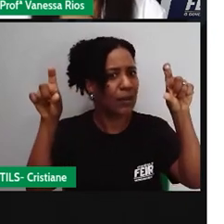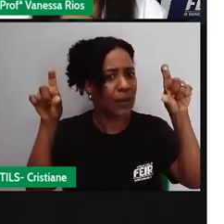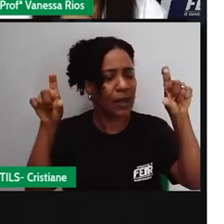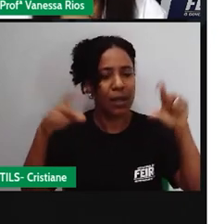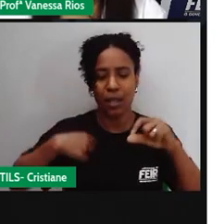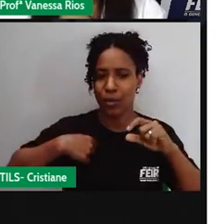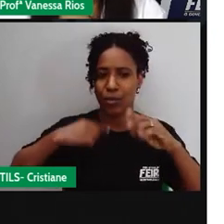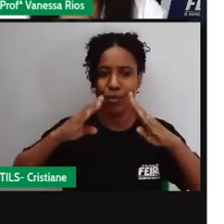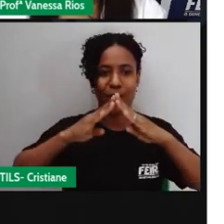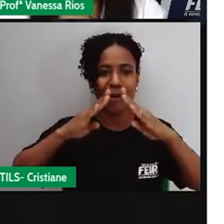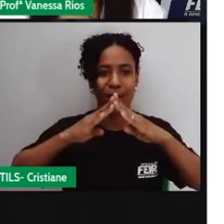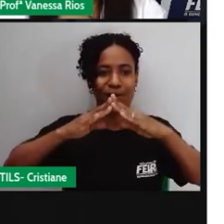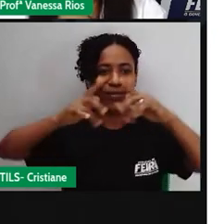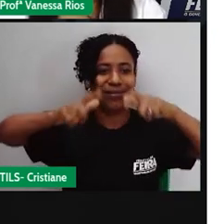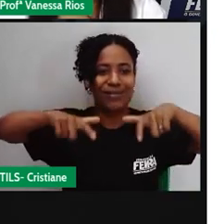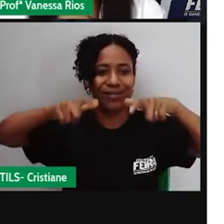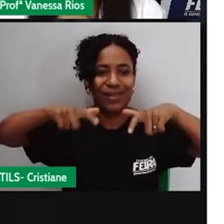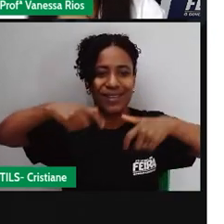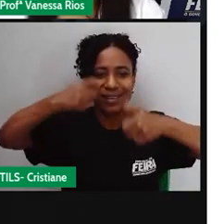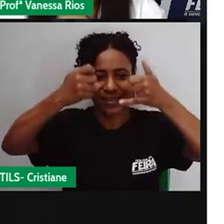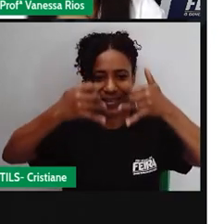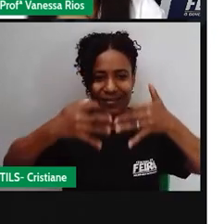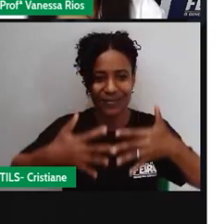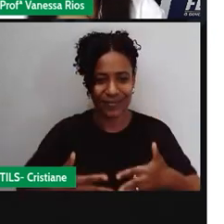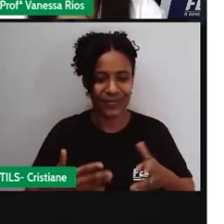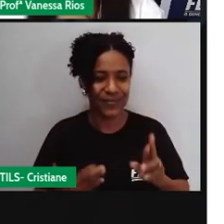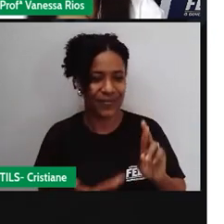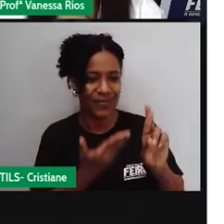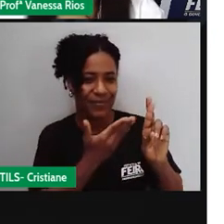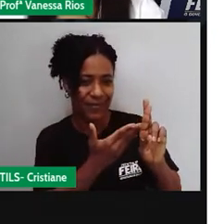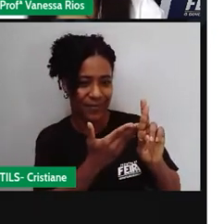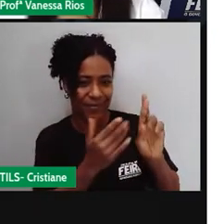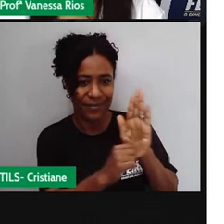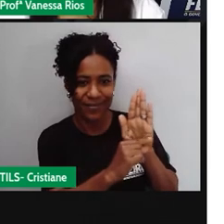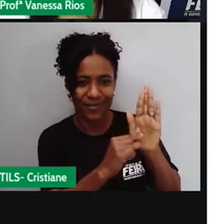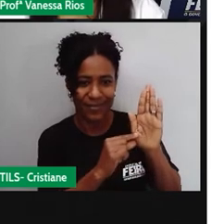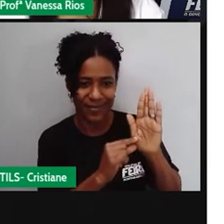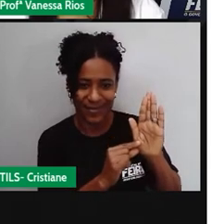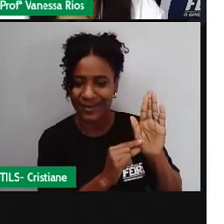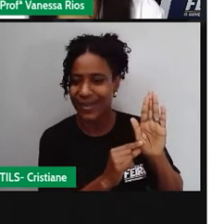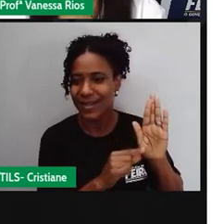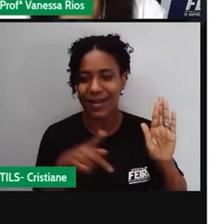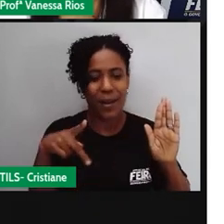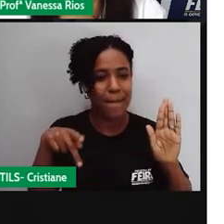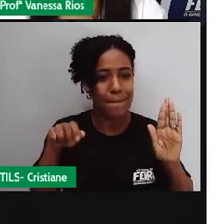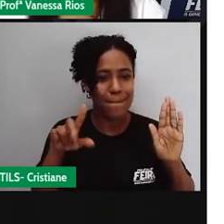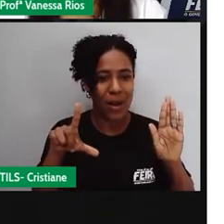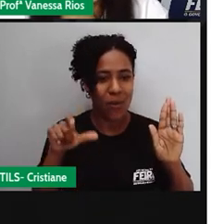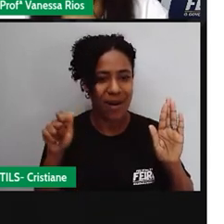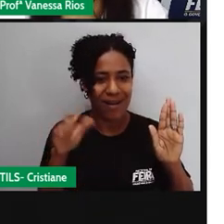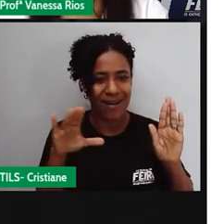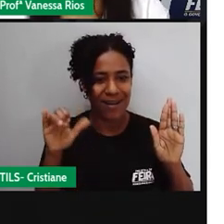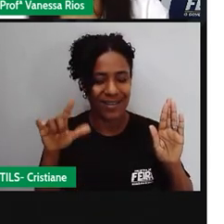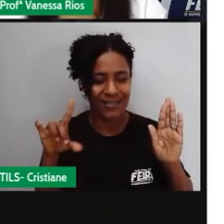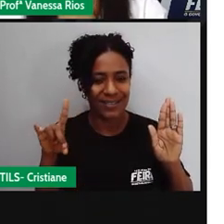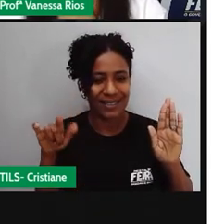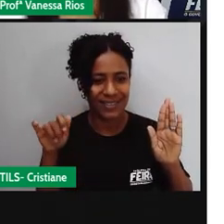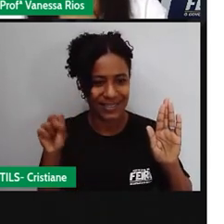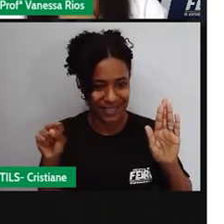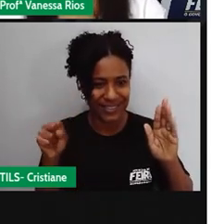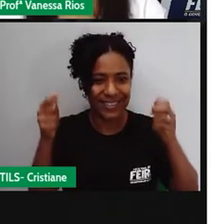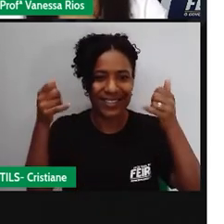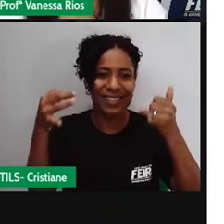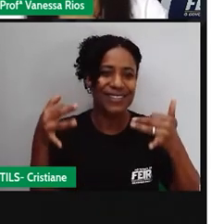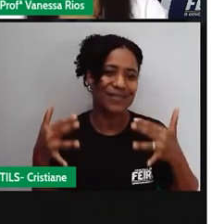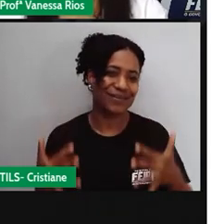onde moro, né? A Paula Caldas, que é escritora e autora desse texto, escreve e descreve através dos